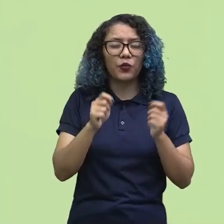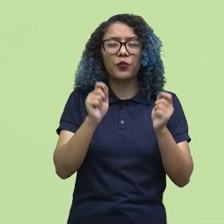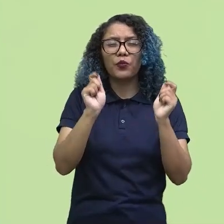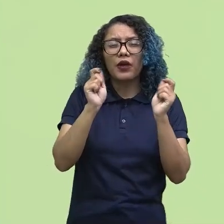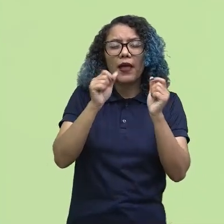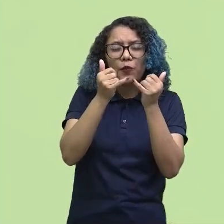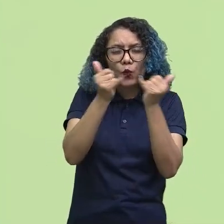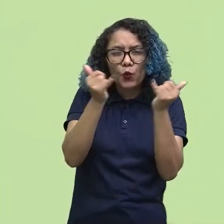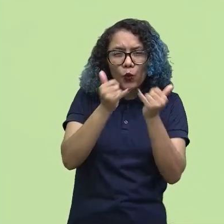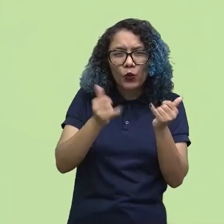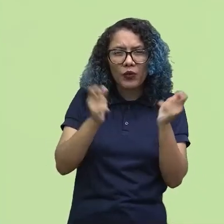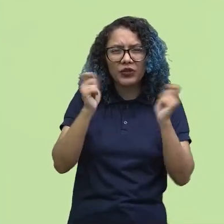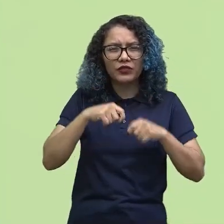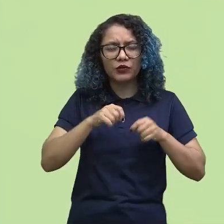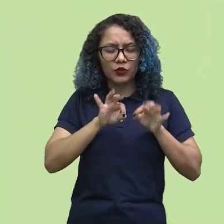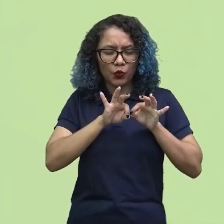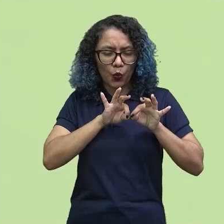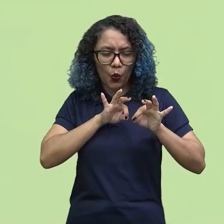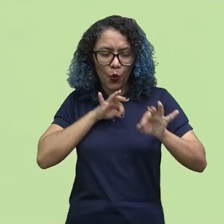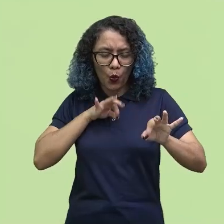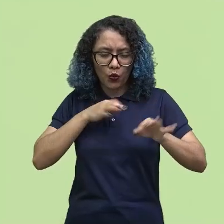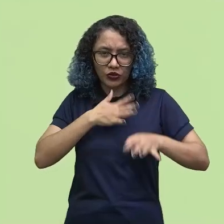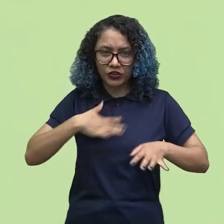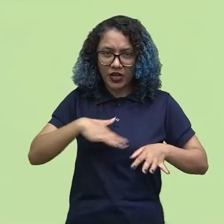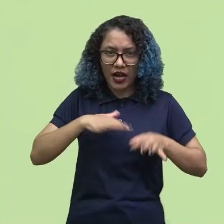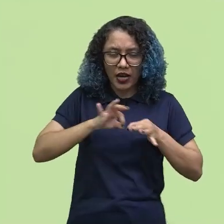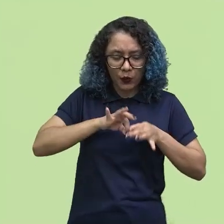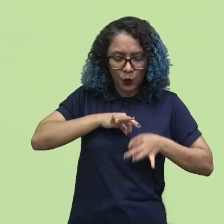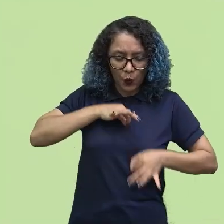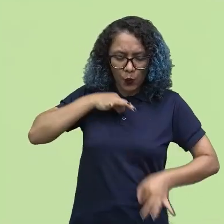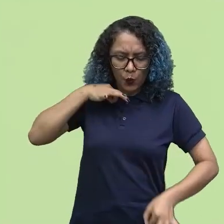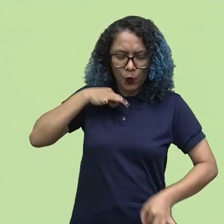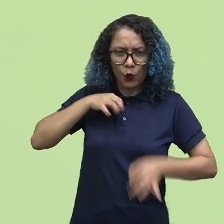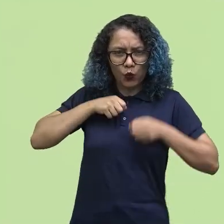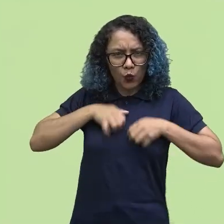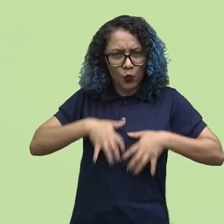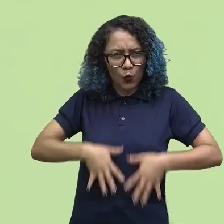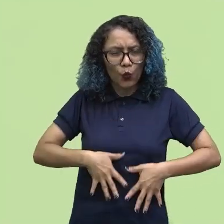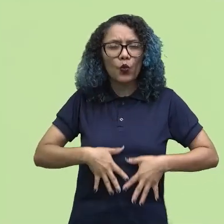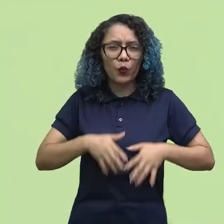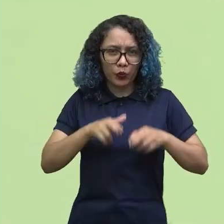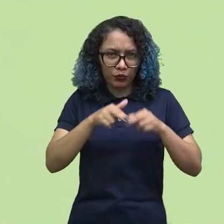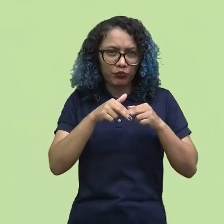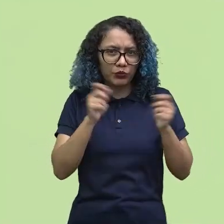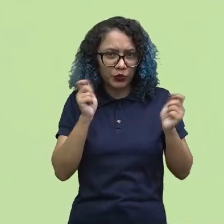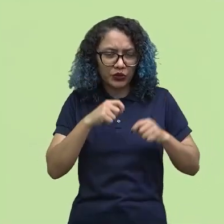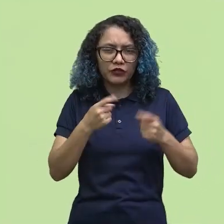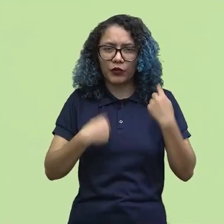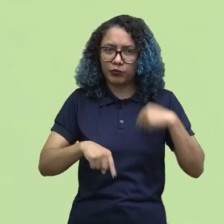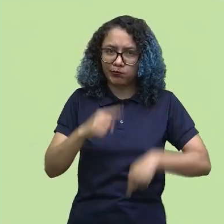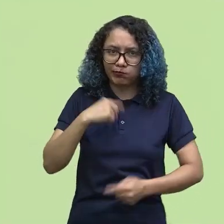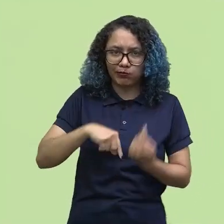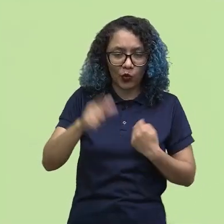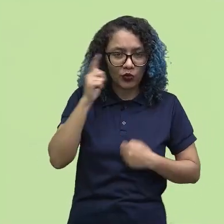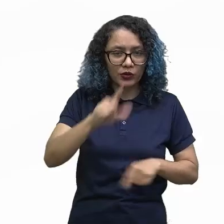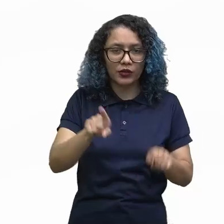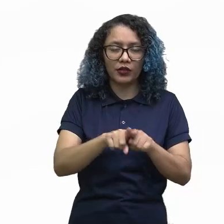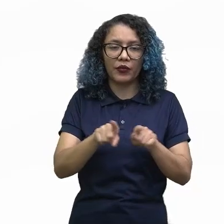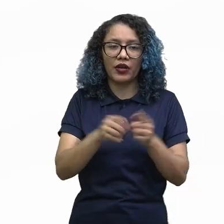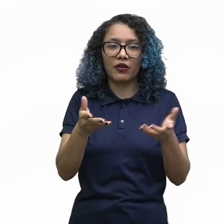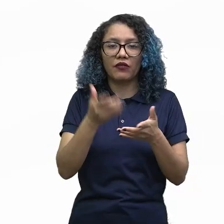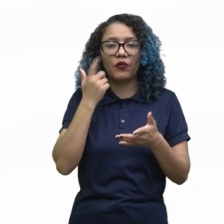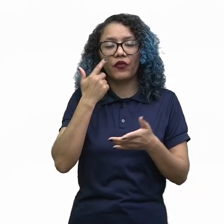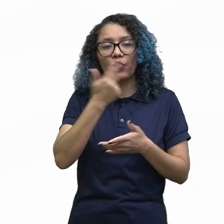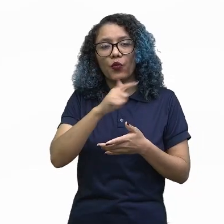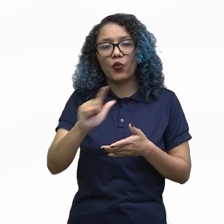corpo, por exemplo, para poder irrigar aqueles tecidos daquelas regiões. Tá bom? Agora a gente vai ver aí um outro componente do